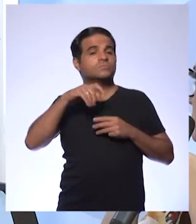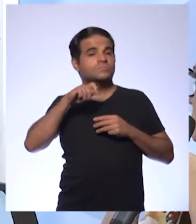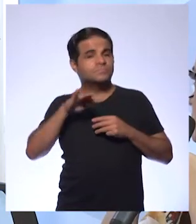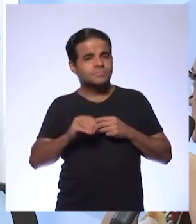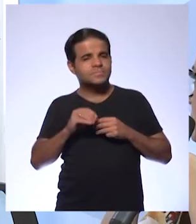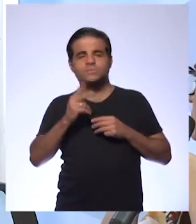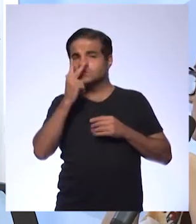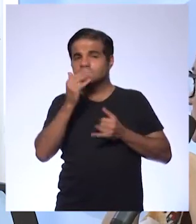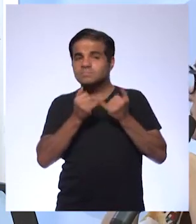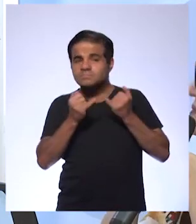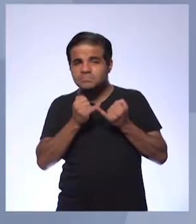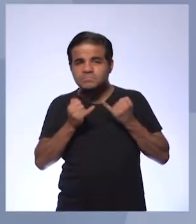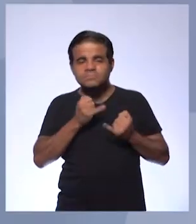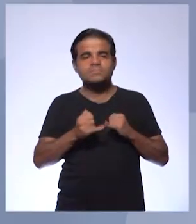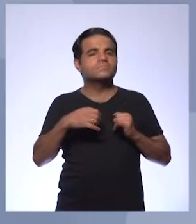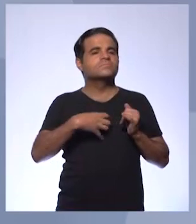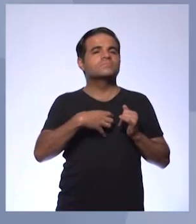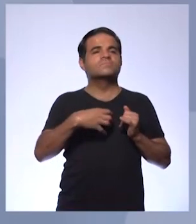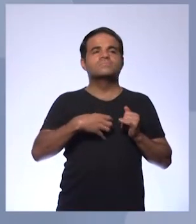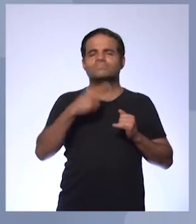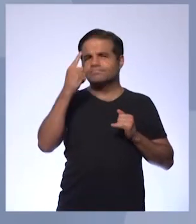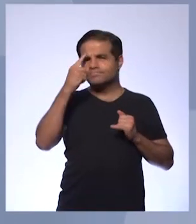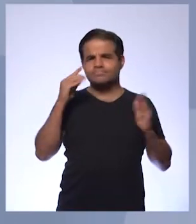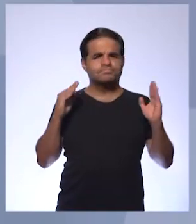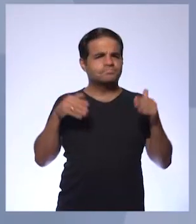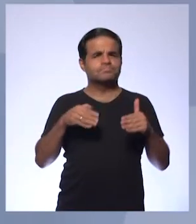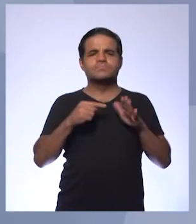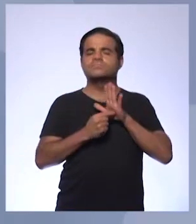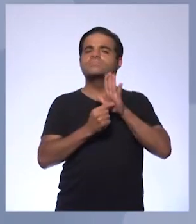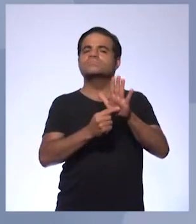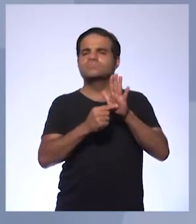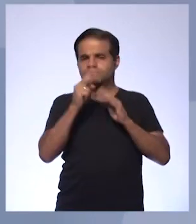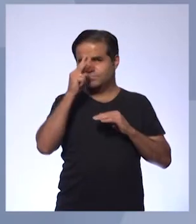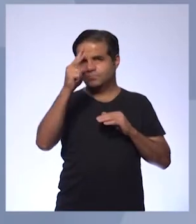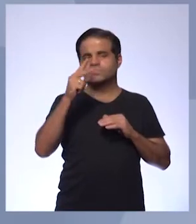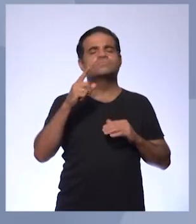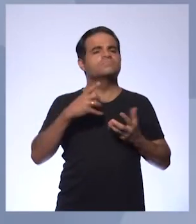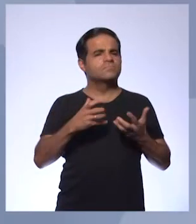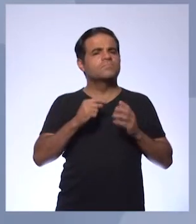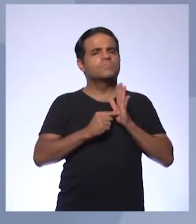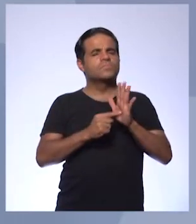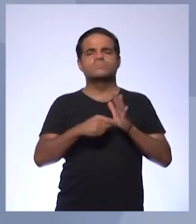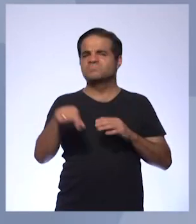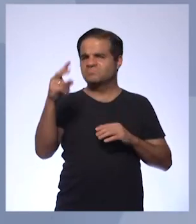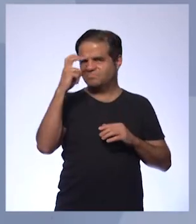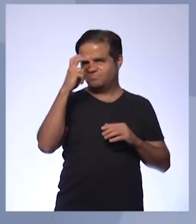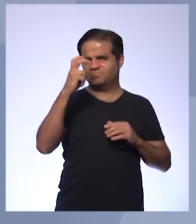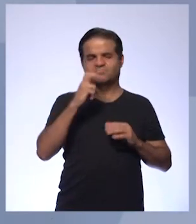Gente, ele ali teve uma intenção, mostrar que ele era genial.